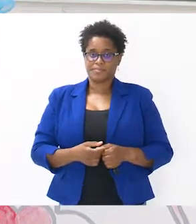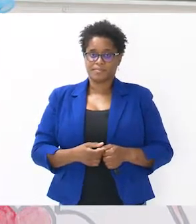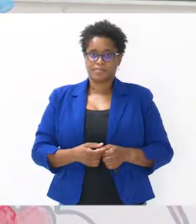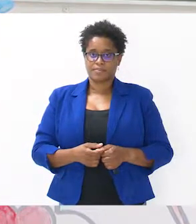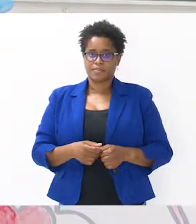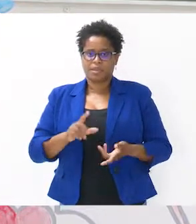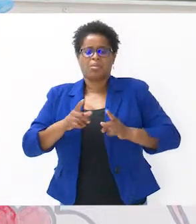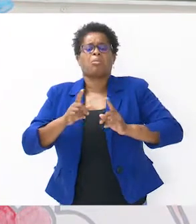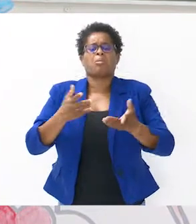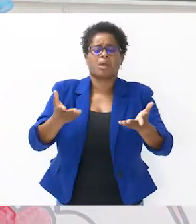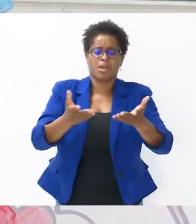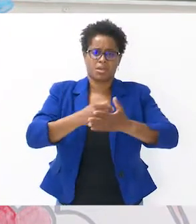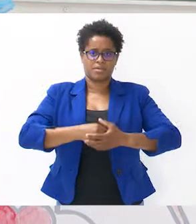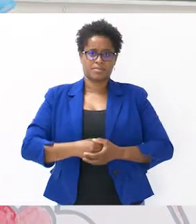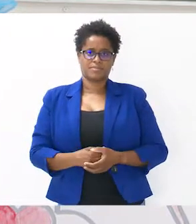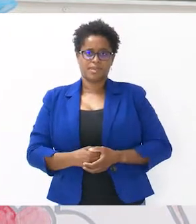Quebreira de quê?